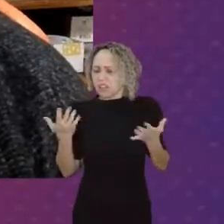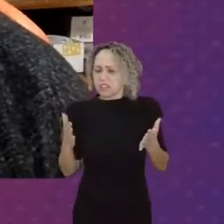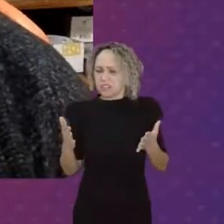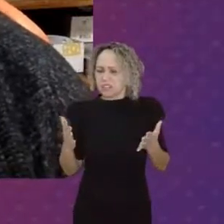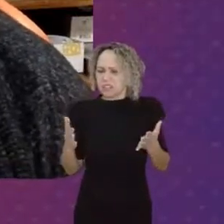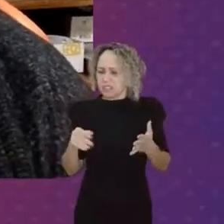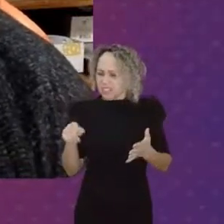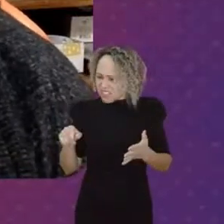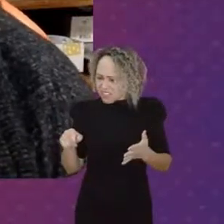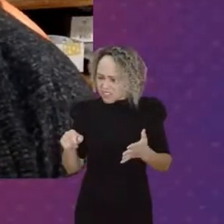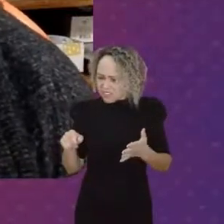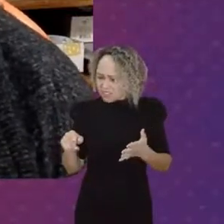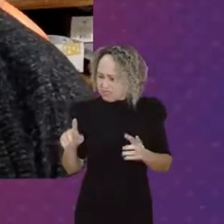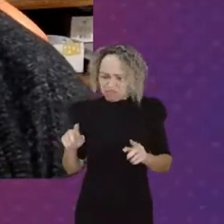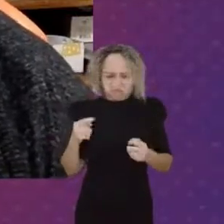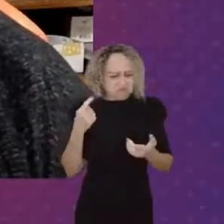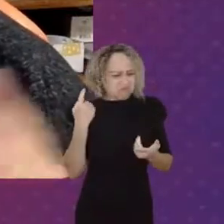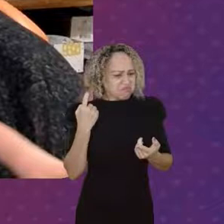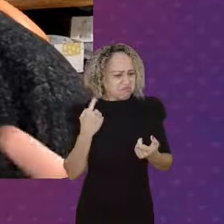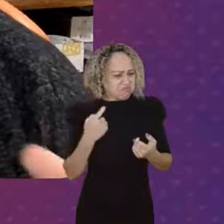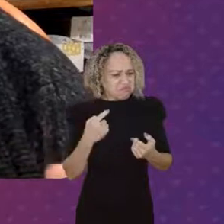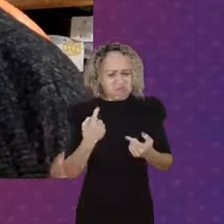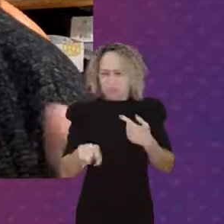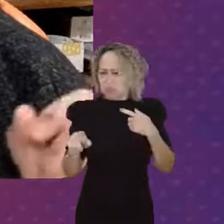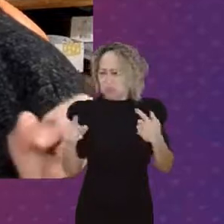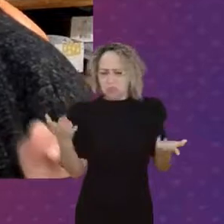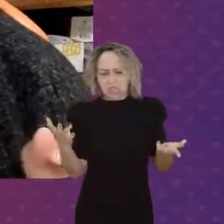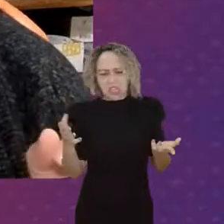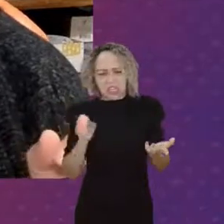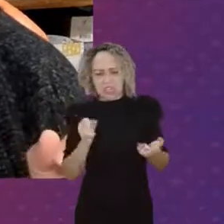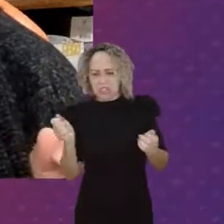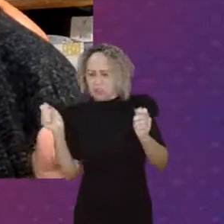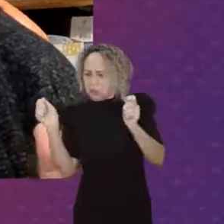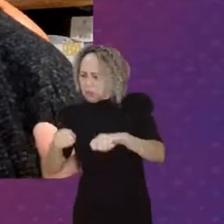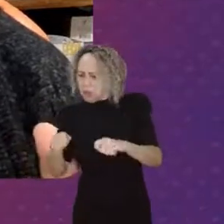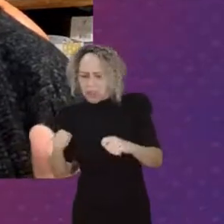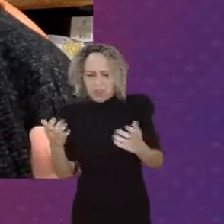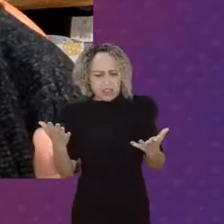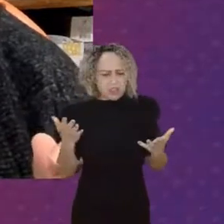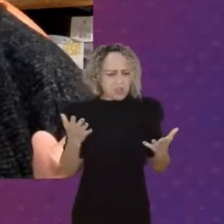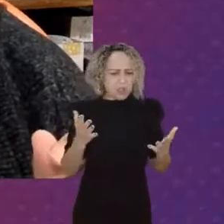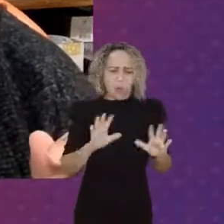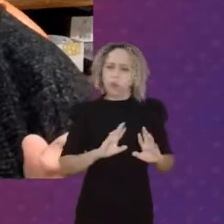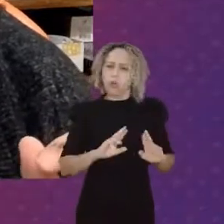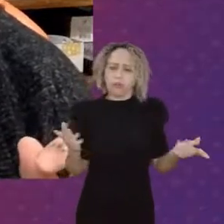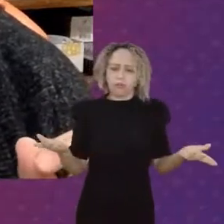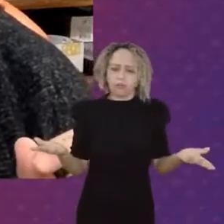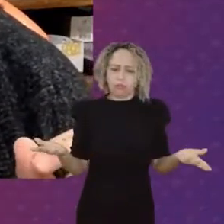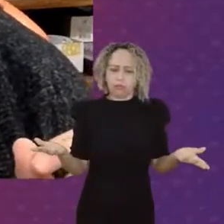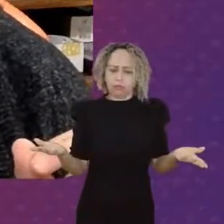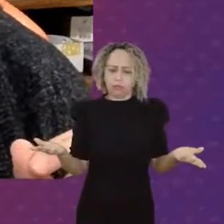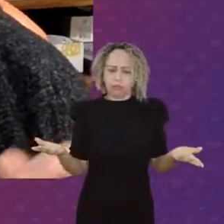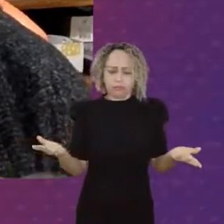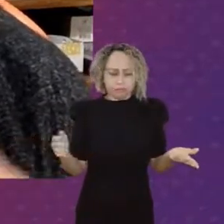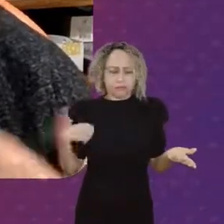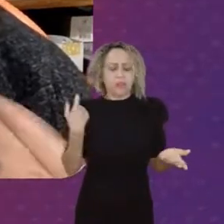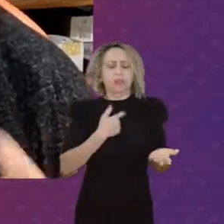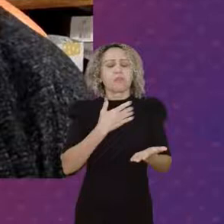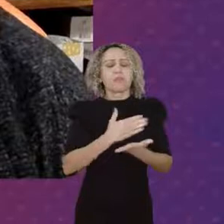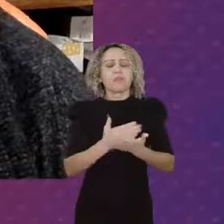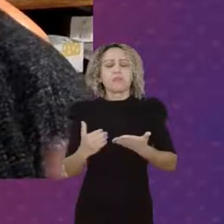absolutamente nada a competência que elas têm ou deixam de ter em relação ao cargo, né? Então, a gente começa a ver